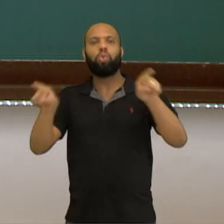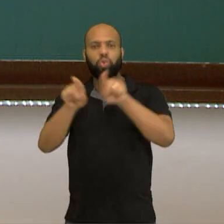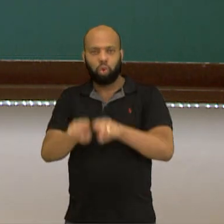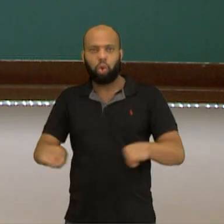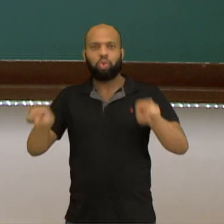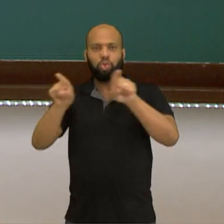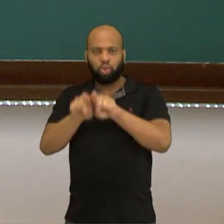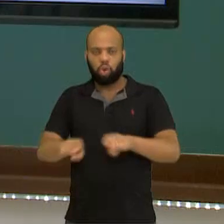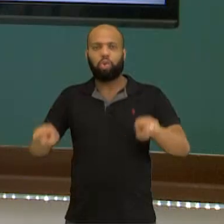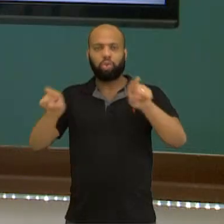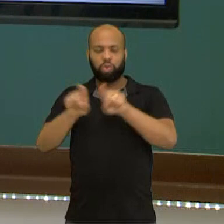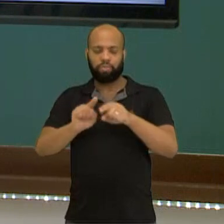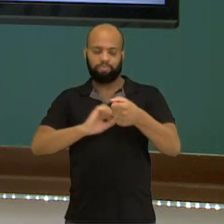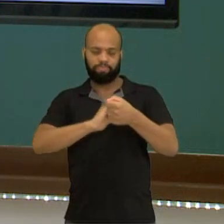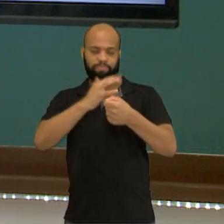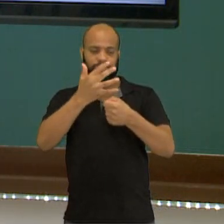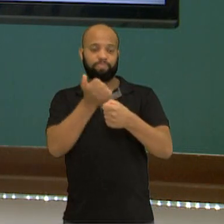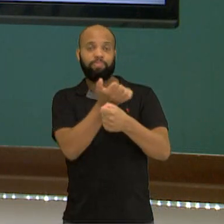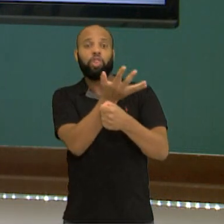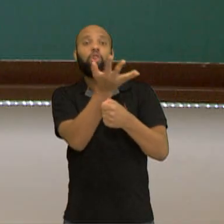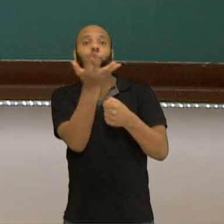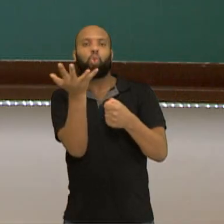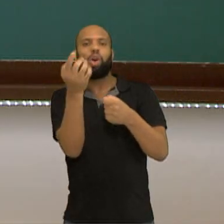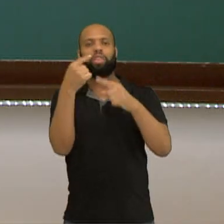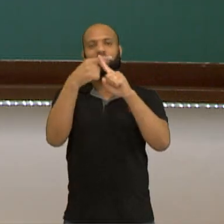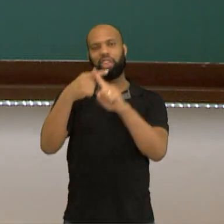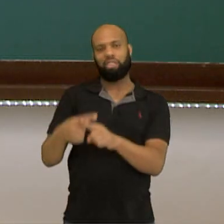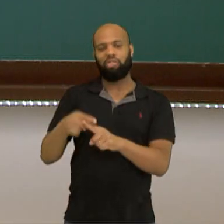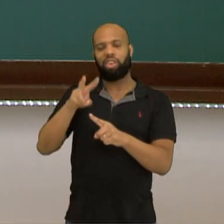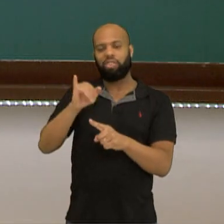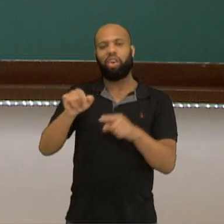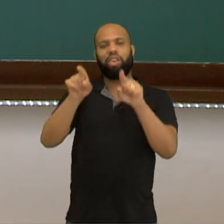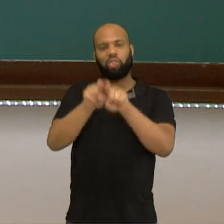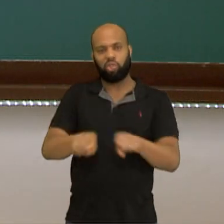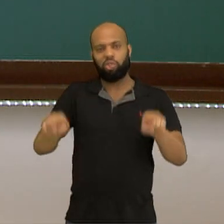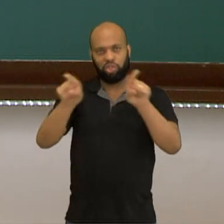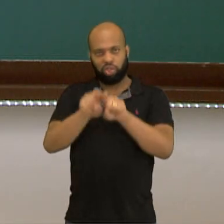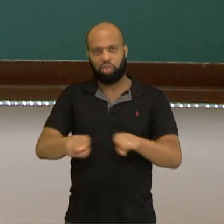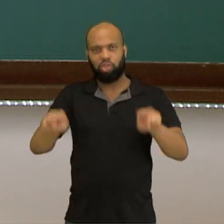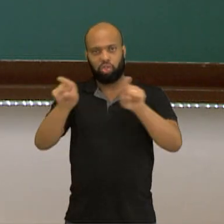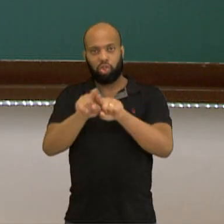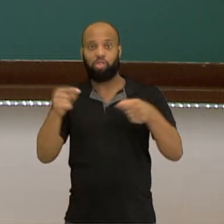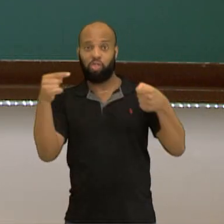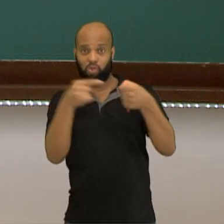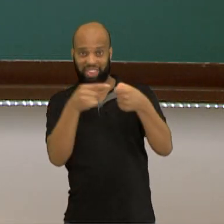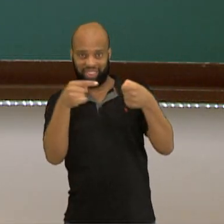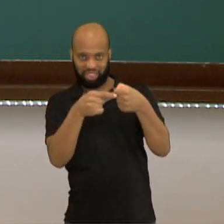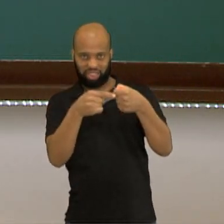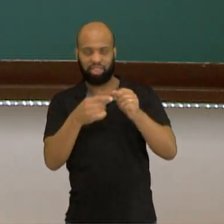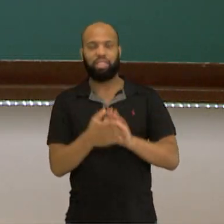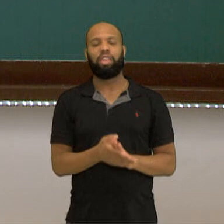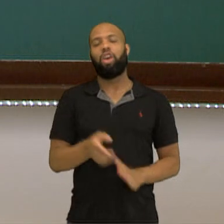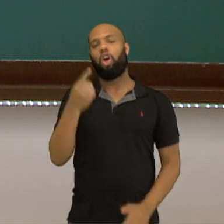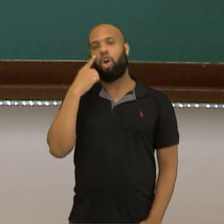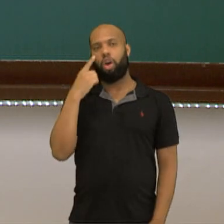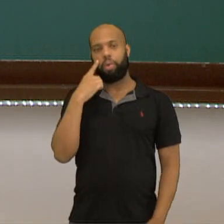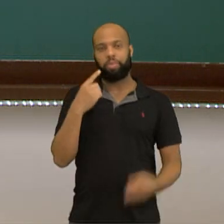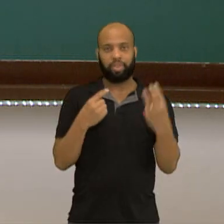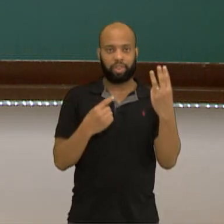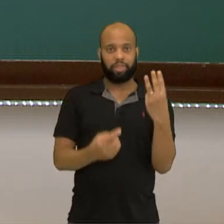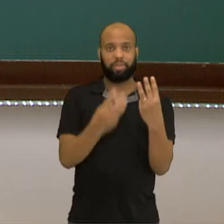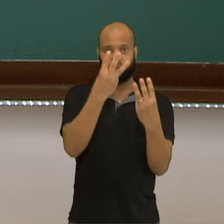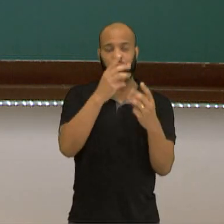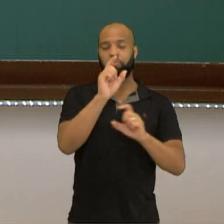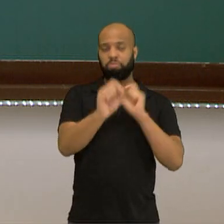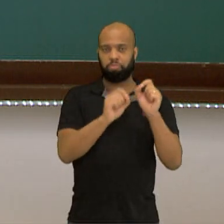se repete e o expoente me diz quantas vezes esse fator vai se repetir. Então, por exemplo, aqui no 3 ao cubo, 3